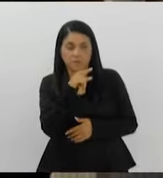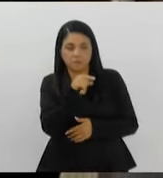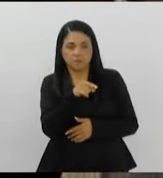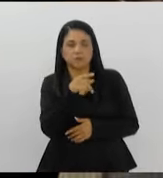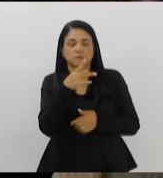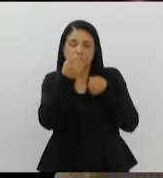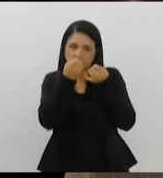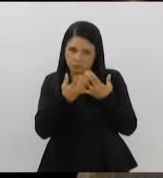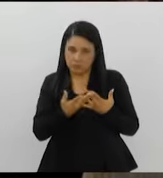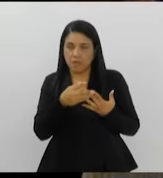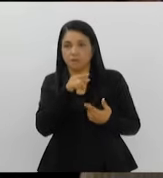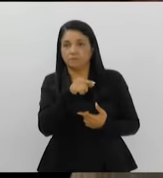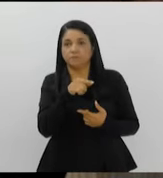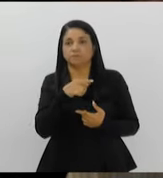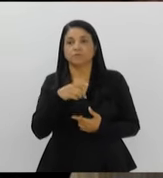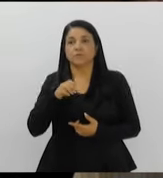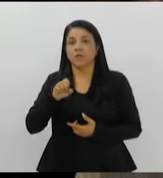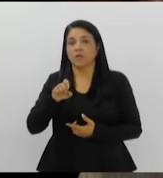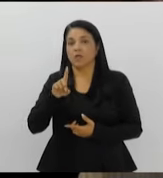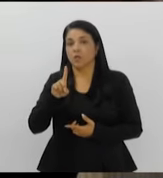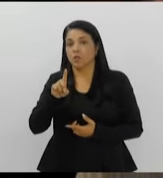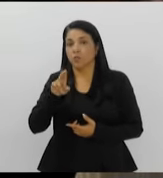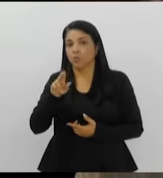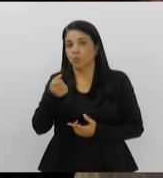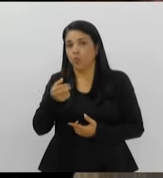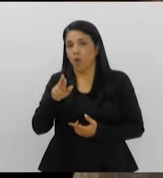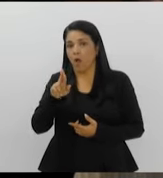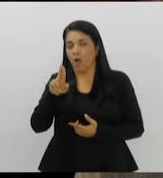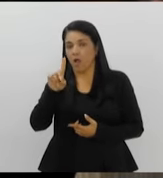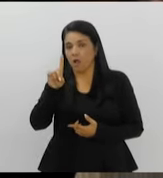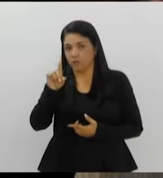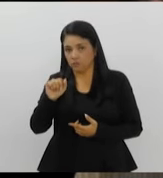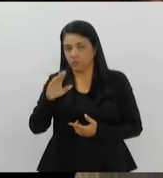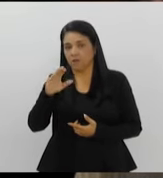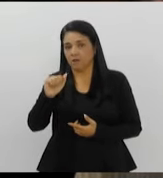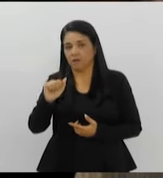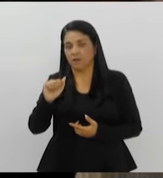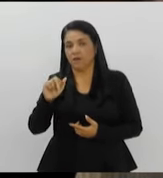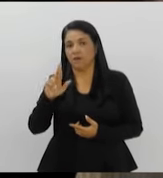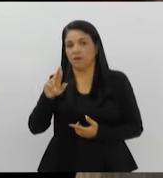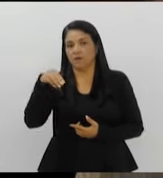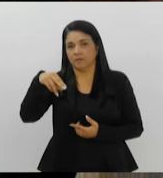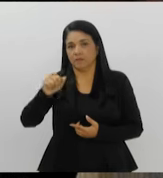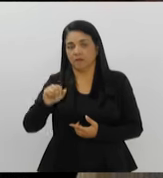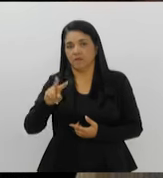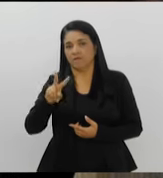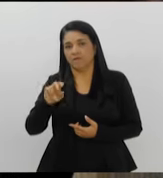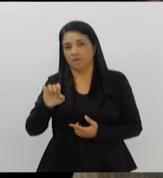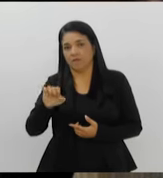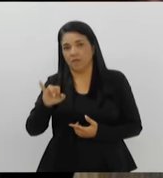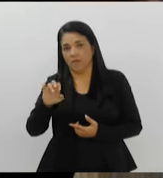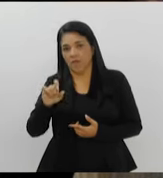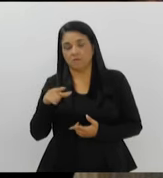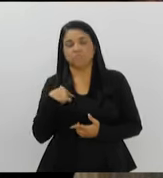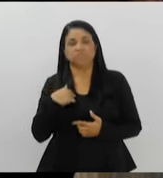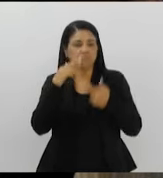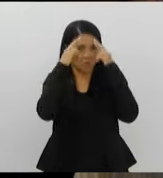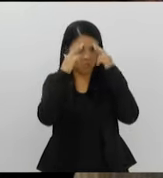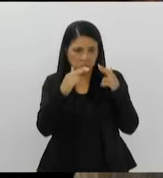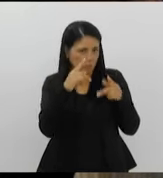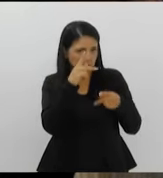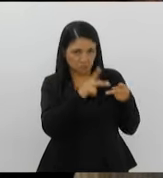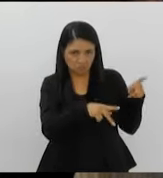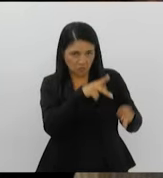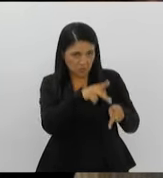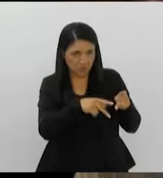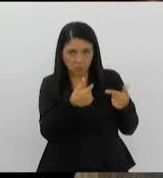citar... Senhor Eduardo Cavalieri, a primeira sessão que participa conosco, um desrespeito ao seu eleitor, um desrespeito ao povo do Rio de Janeiro que paga o